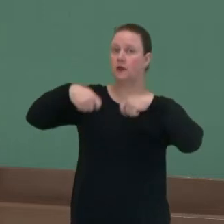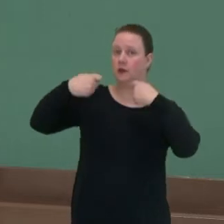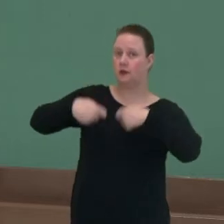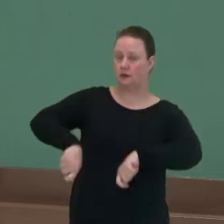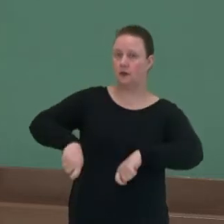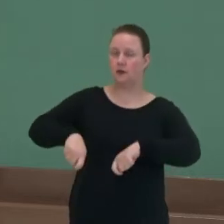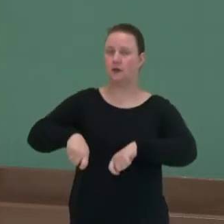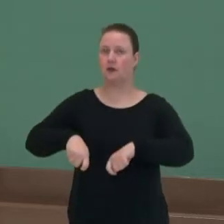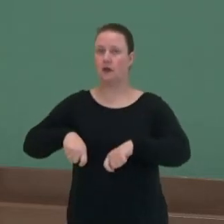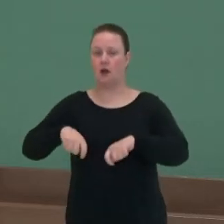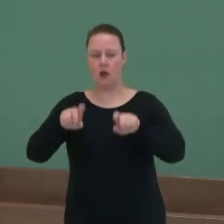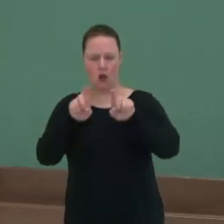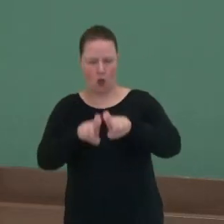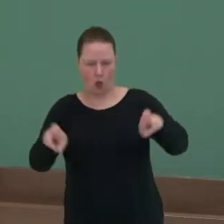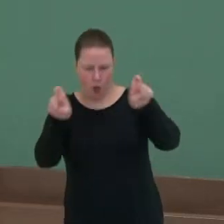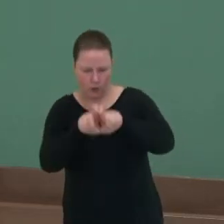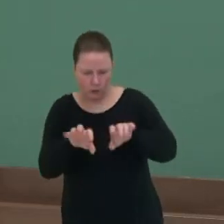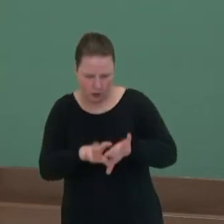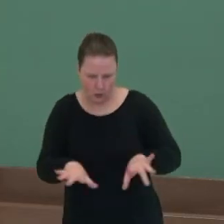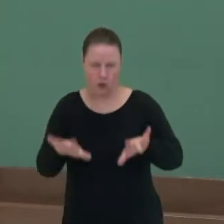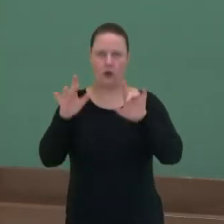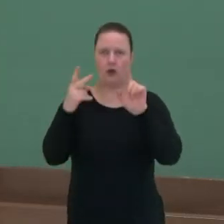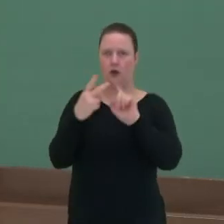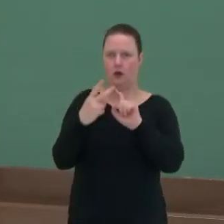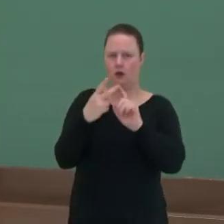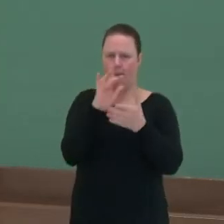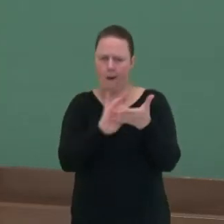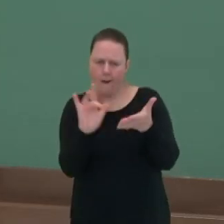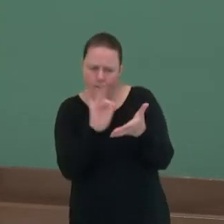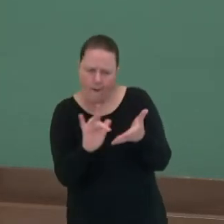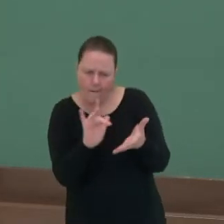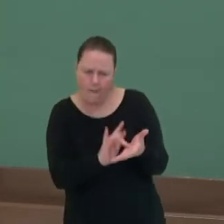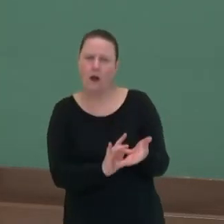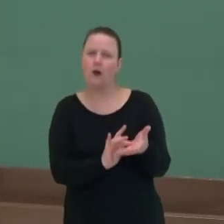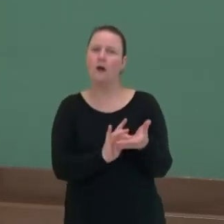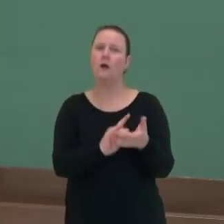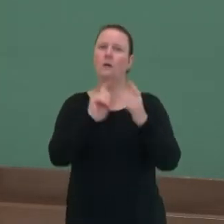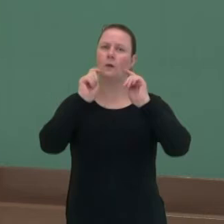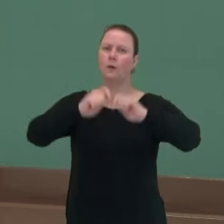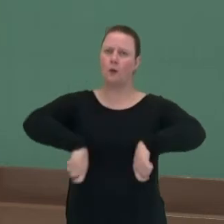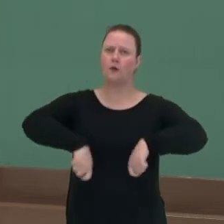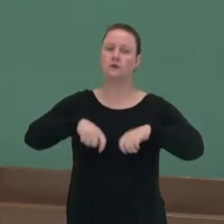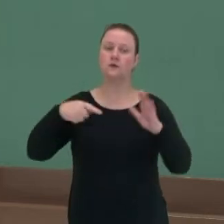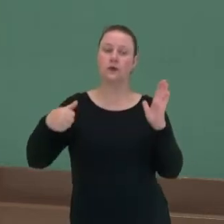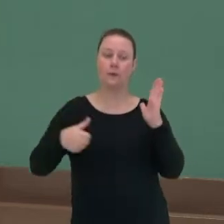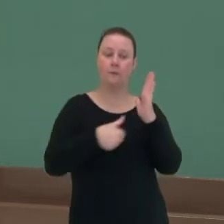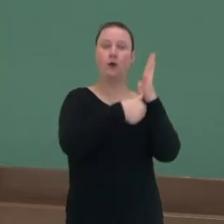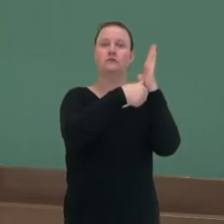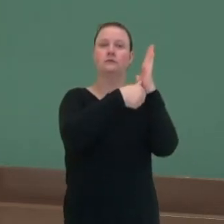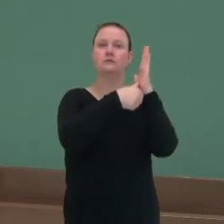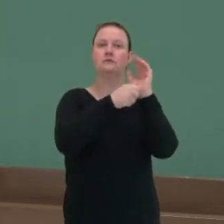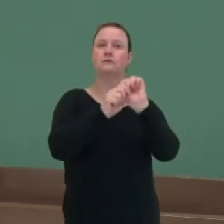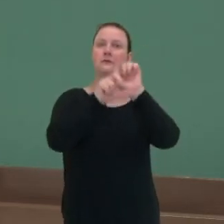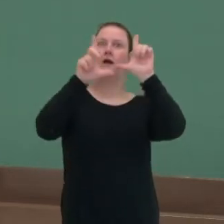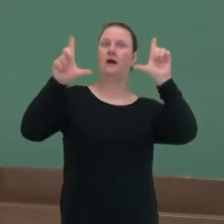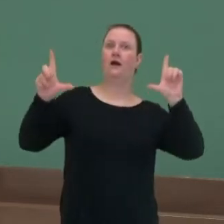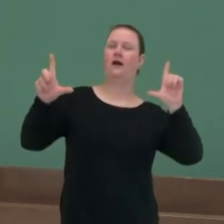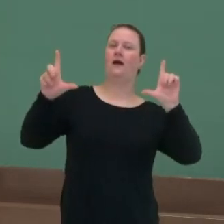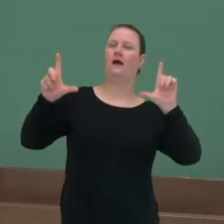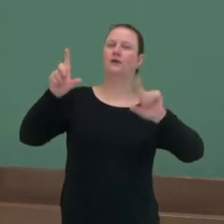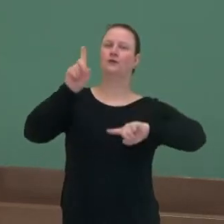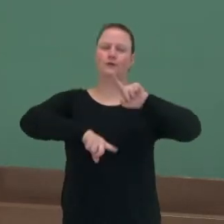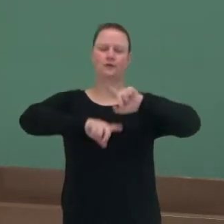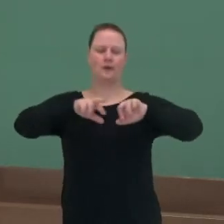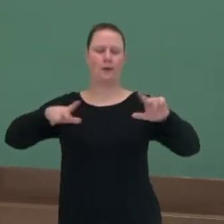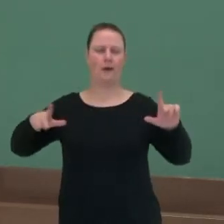que tanto o computador quanto o tablet da imagem funcionem ao acionarmos o botão ligar? Então todos esses